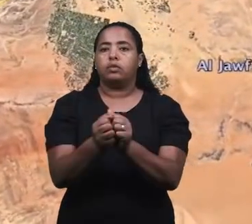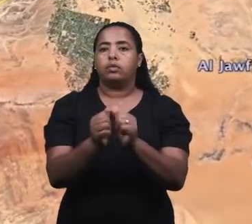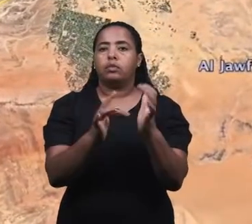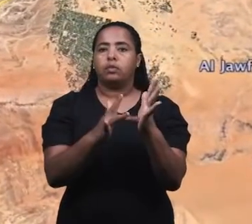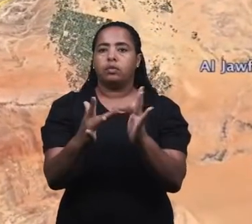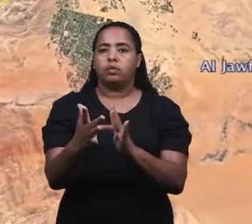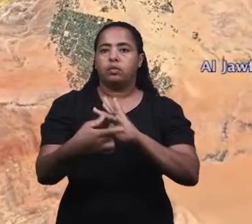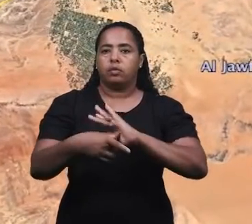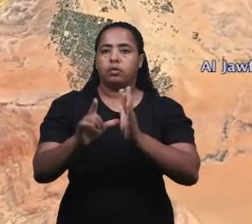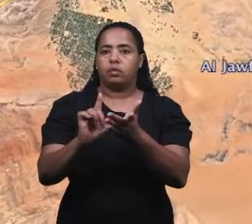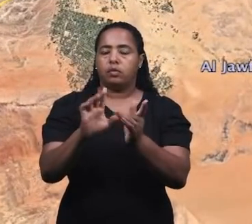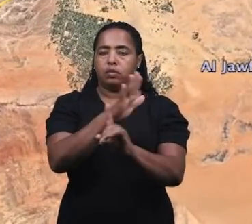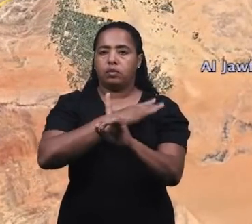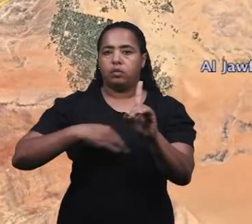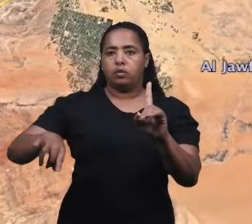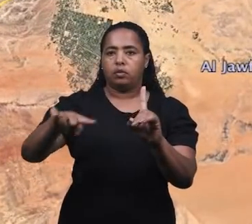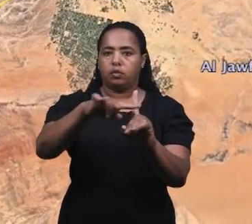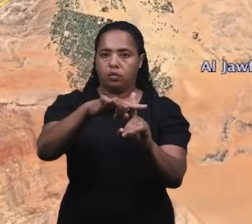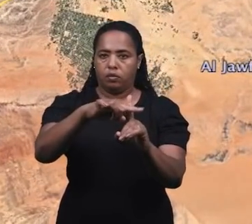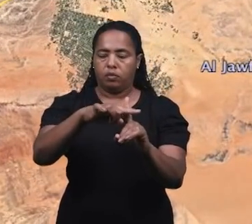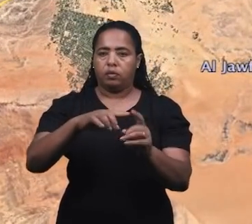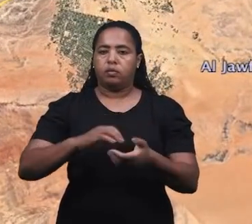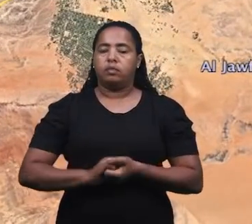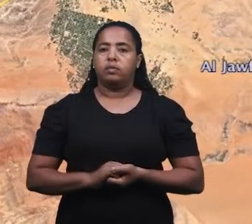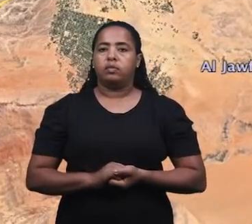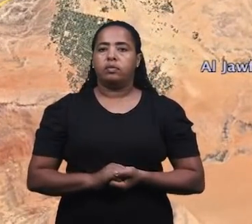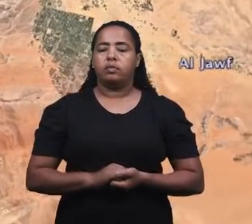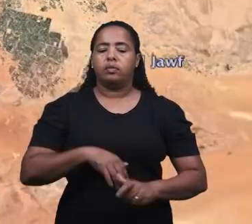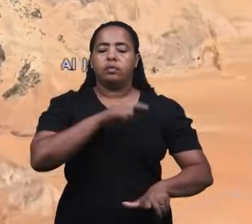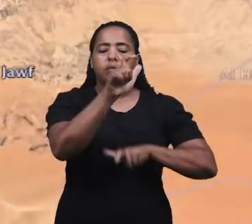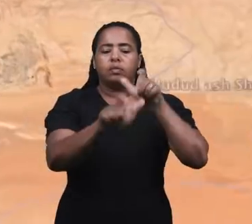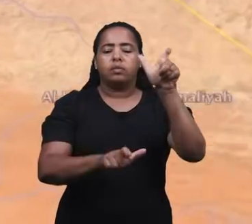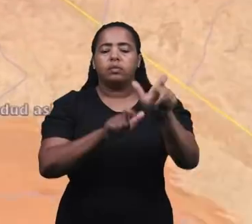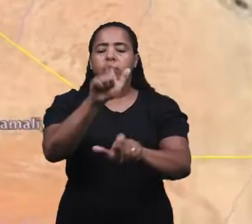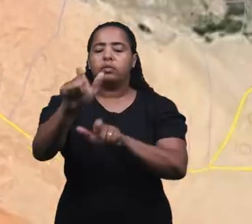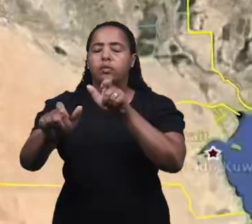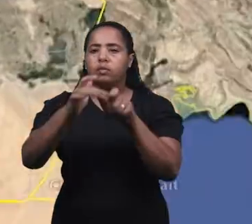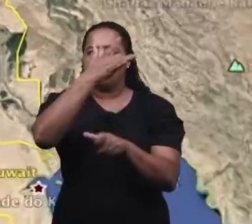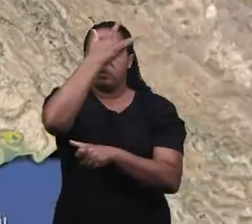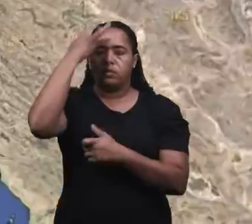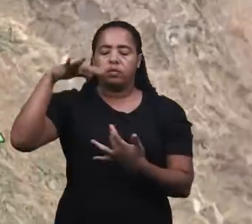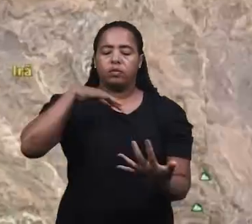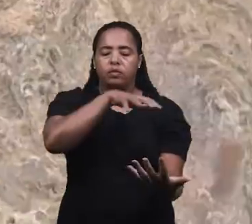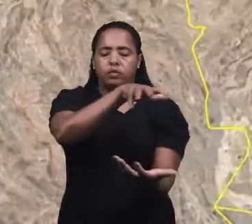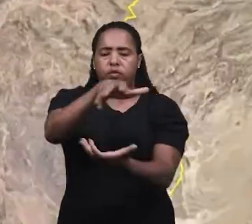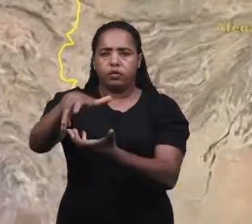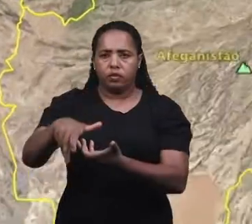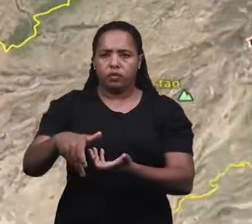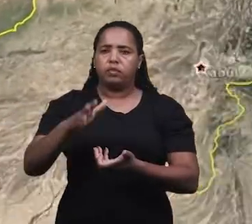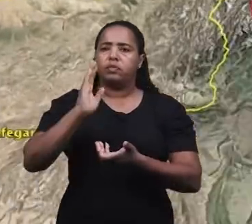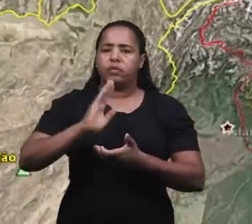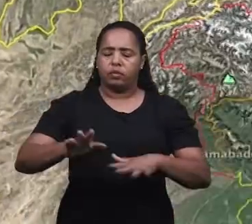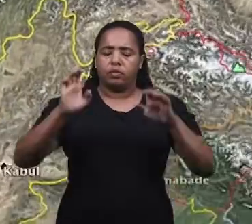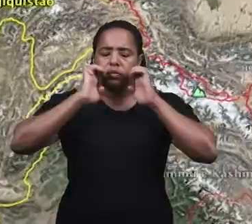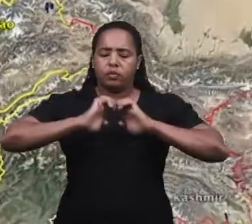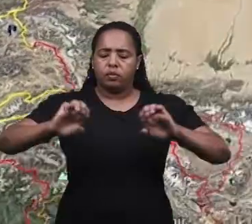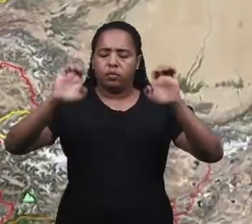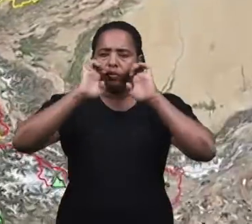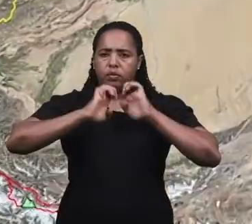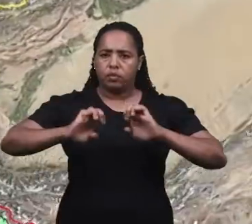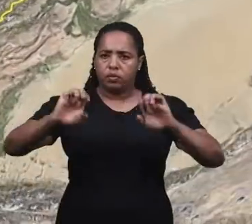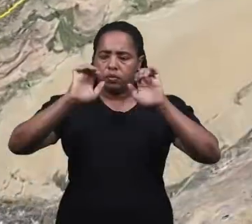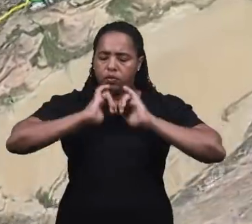na véspera de sua morte na cruz do Calvário. Pessoas de todas as partes do mundo têm sido alcançadas